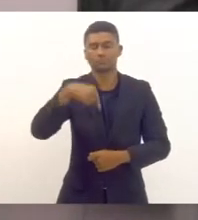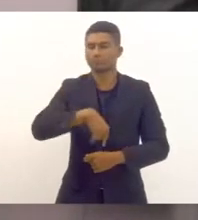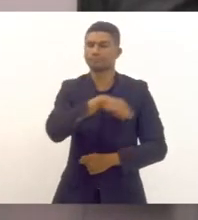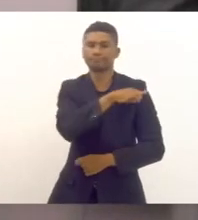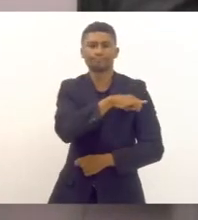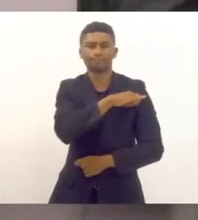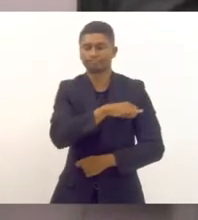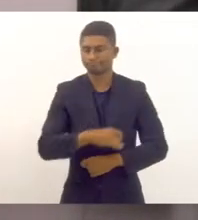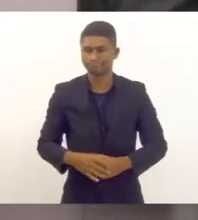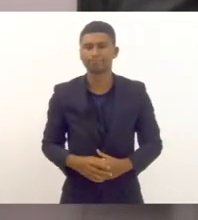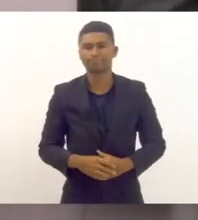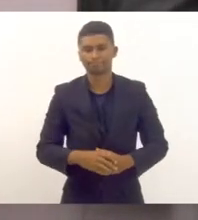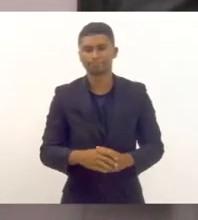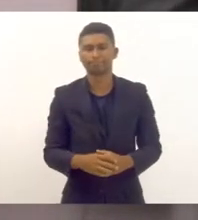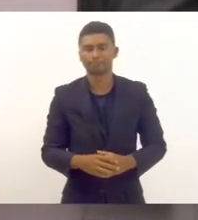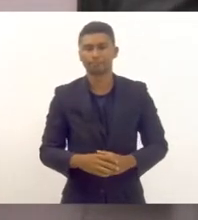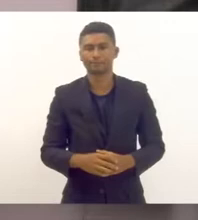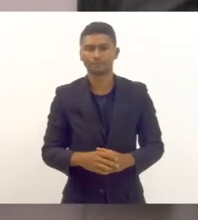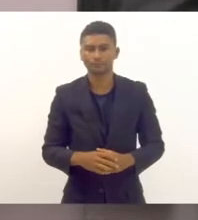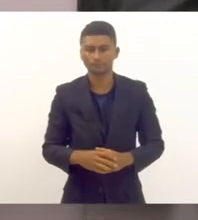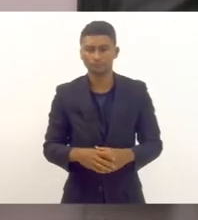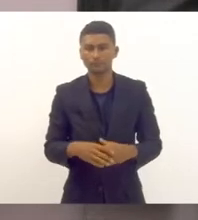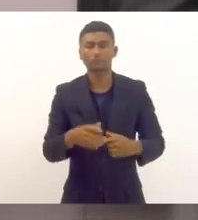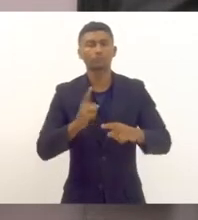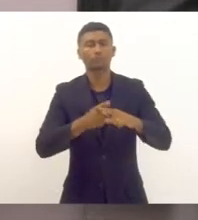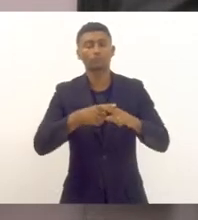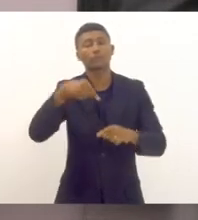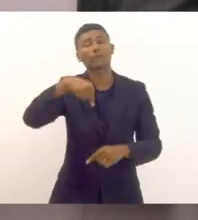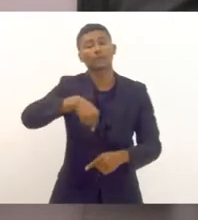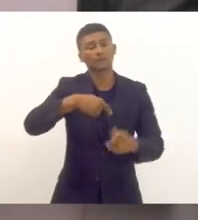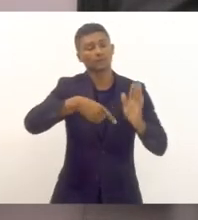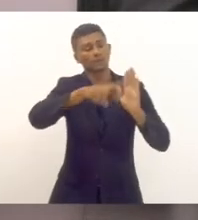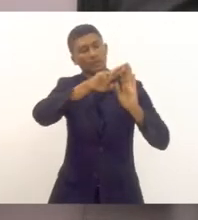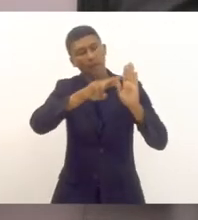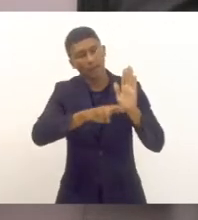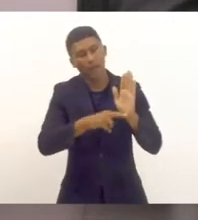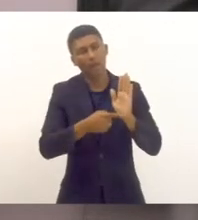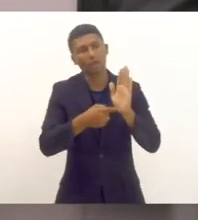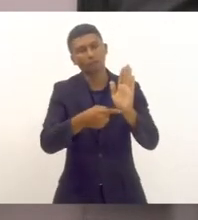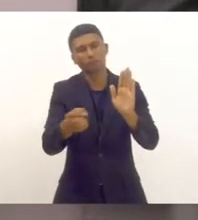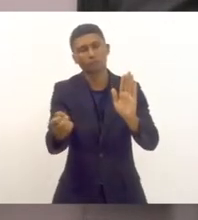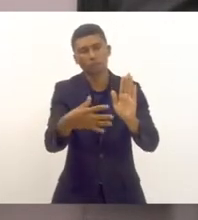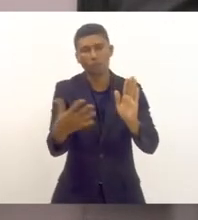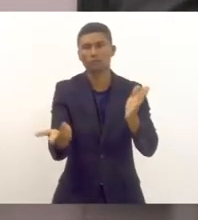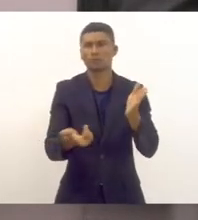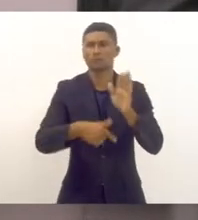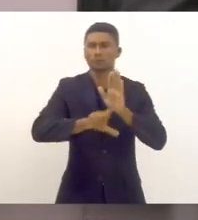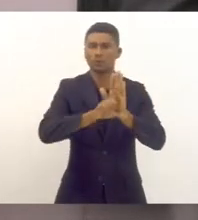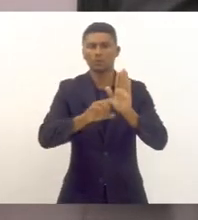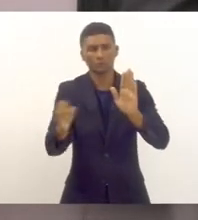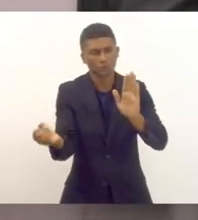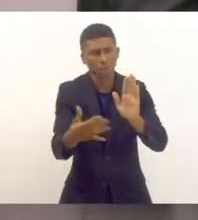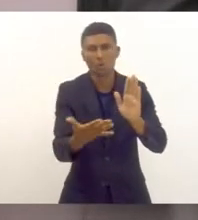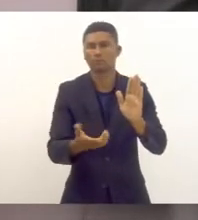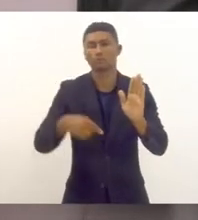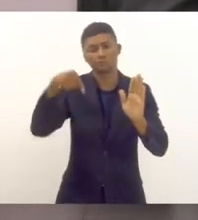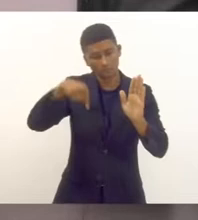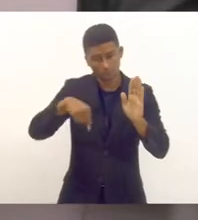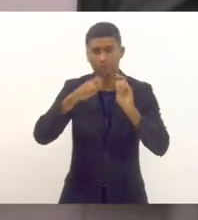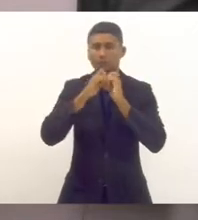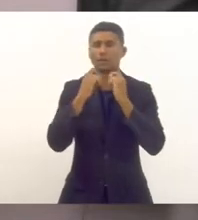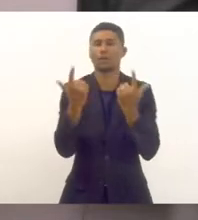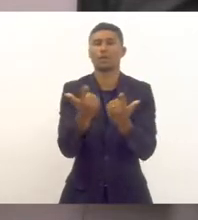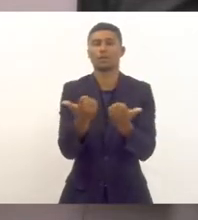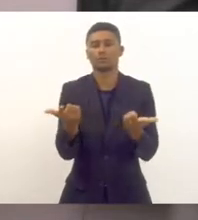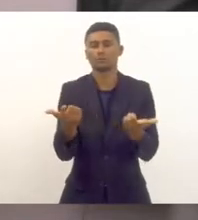É aqui que saem as regras, as leis, que norteiam as atividades econômicas e toda a sociedade